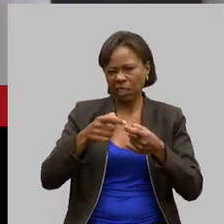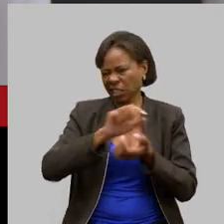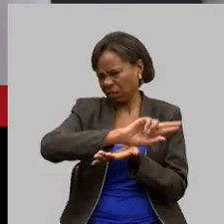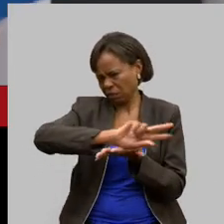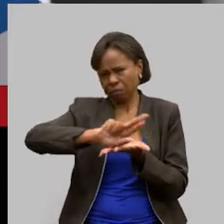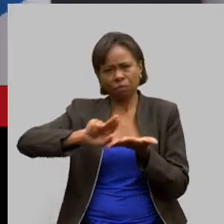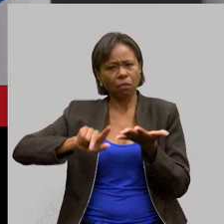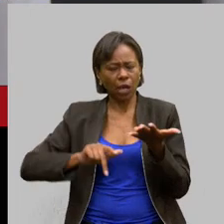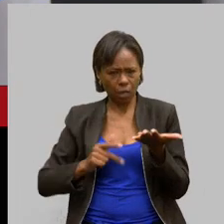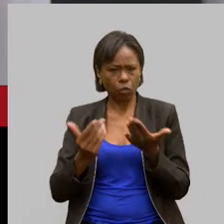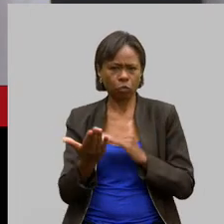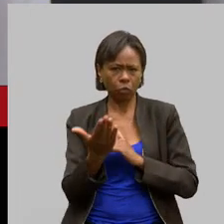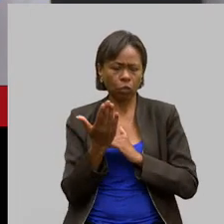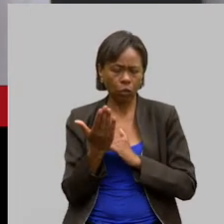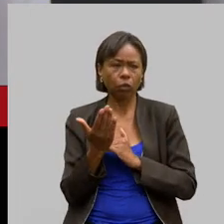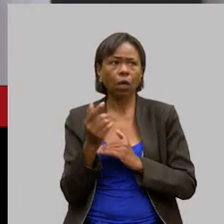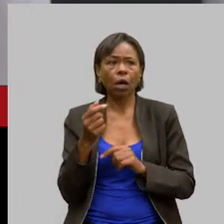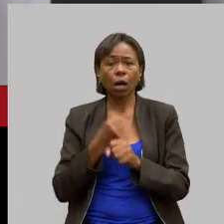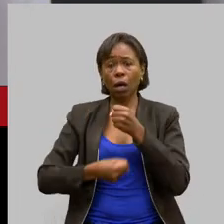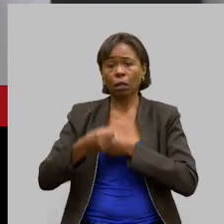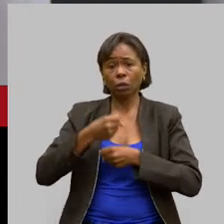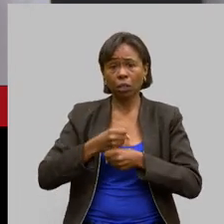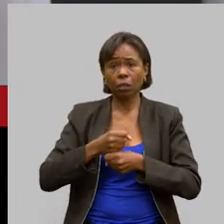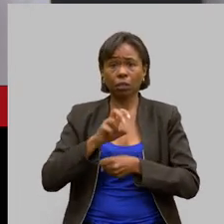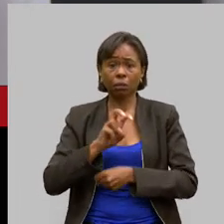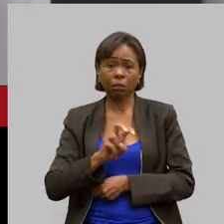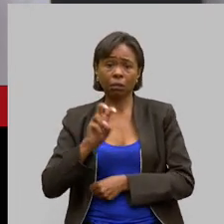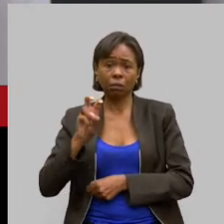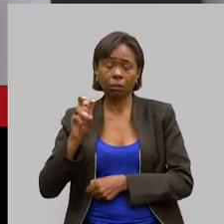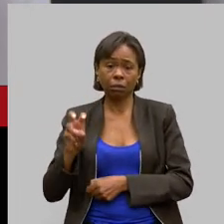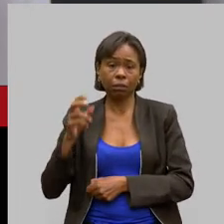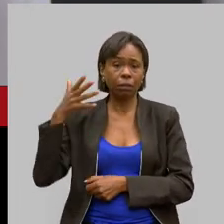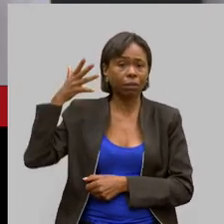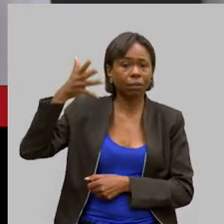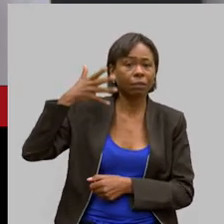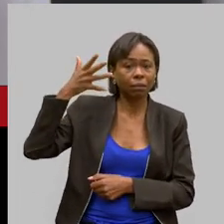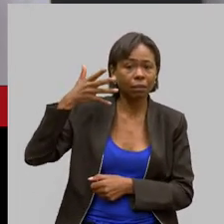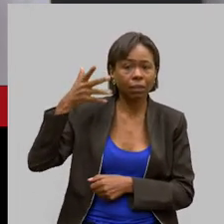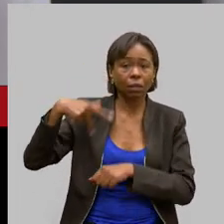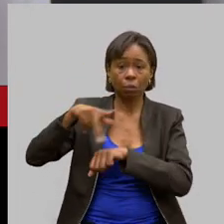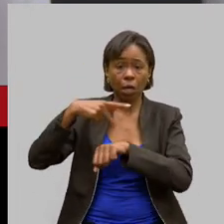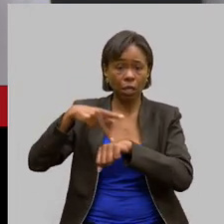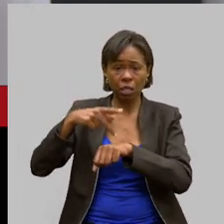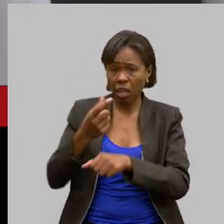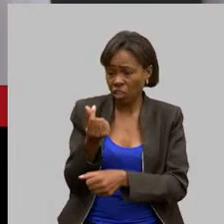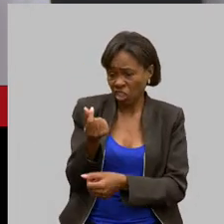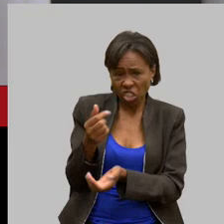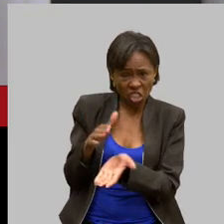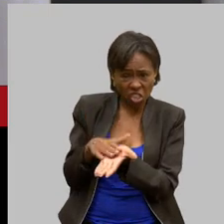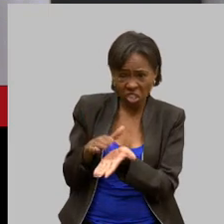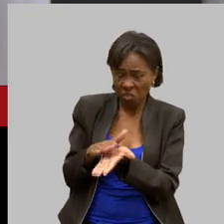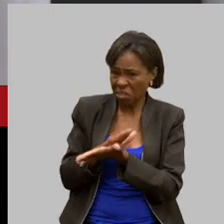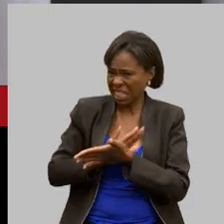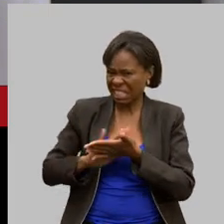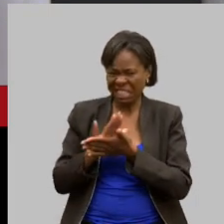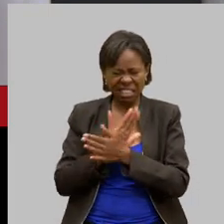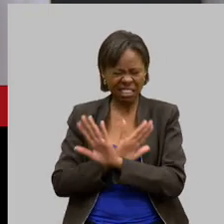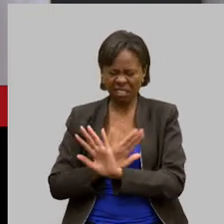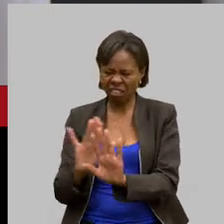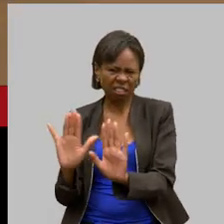o ano passado fiz 55 palestras no país não cobrei nada de ninguém e me